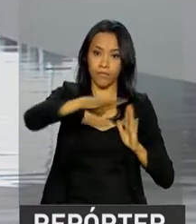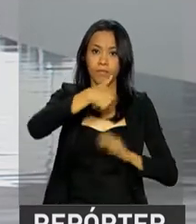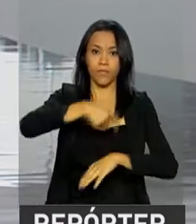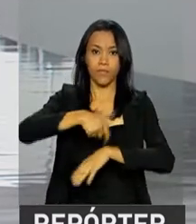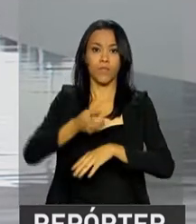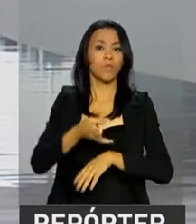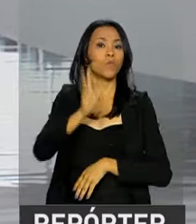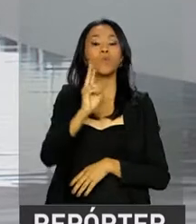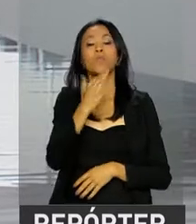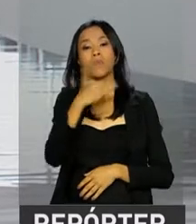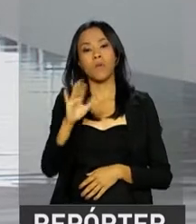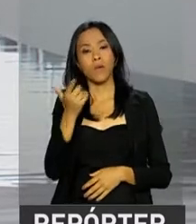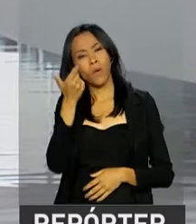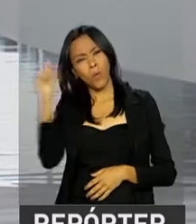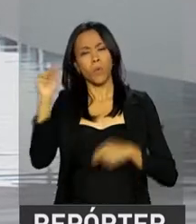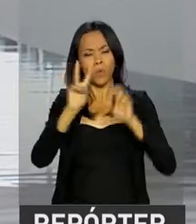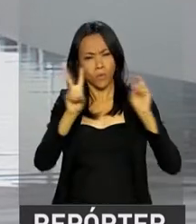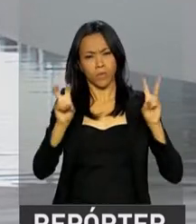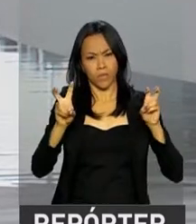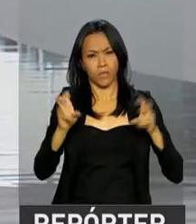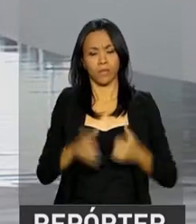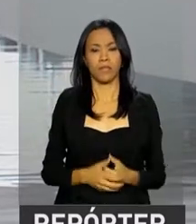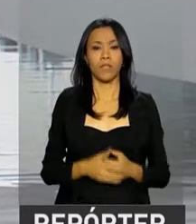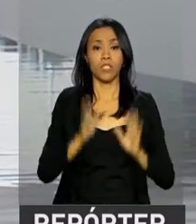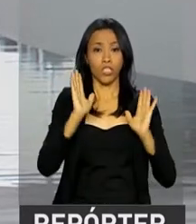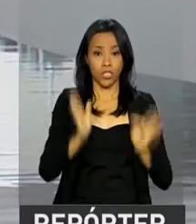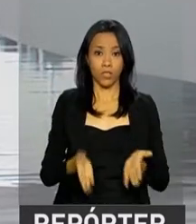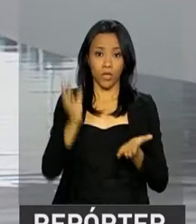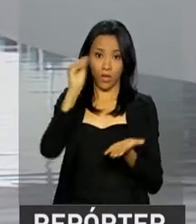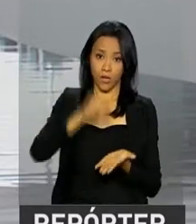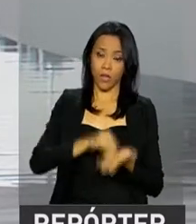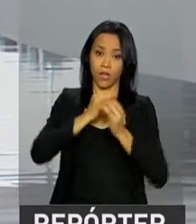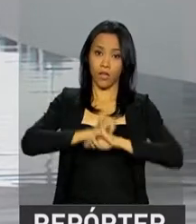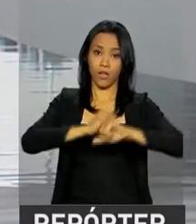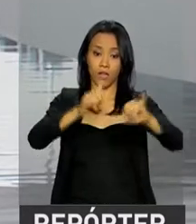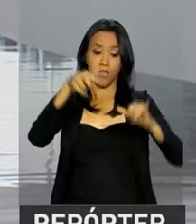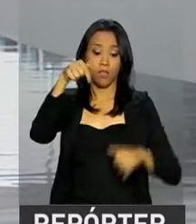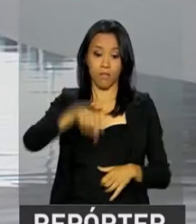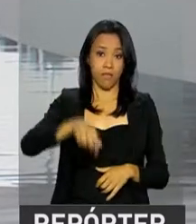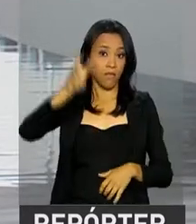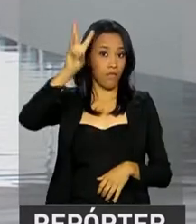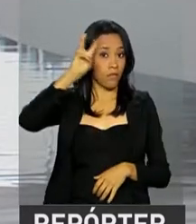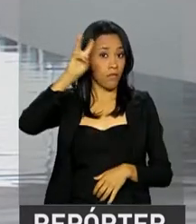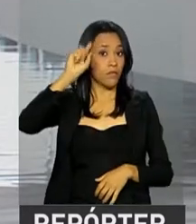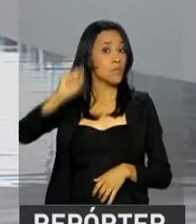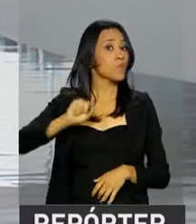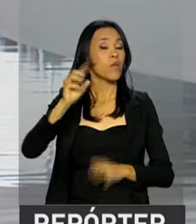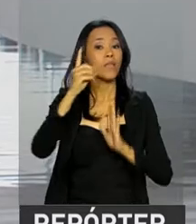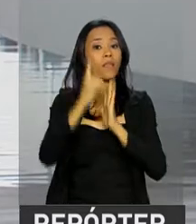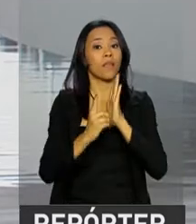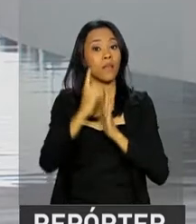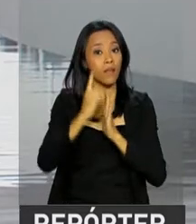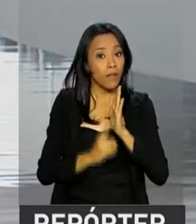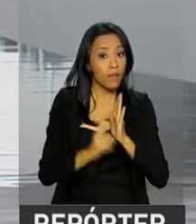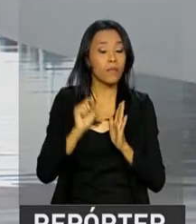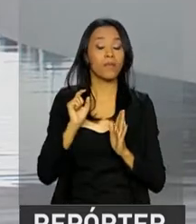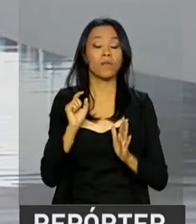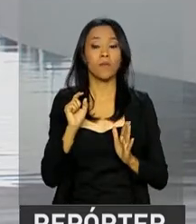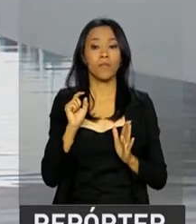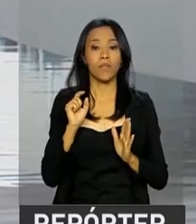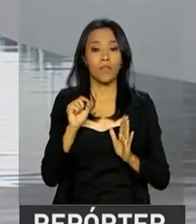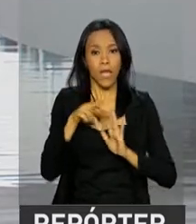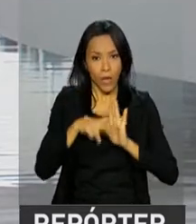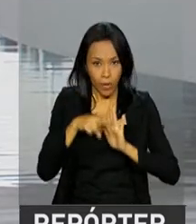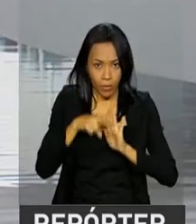tarde. Mudando de assunto agora, foi publicado no Diário Oficial da União desta terça-feira o decreto que regulamenta